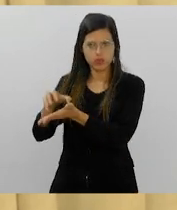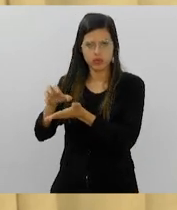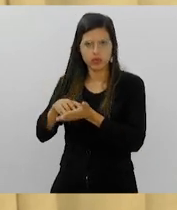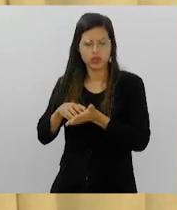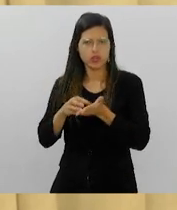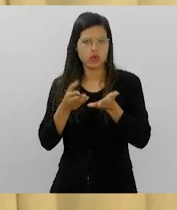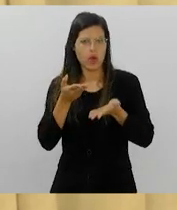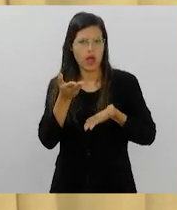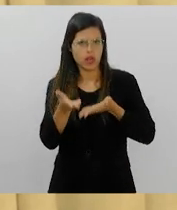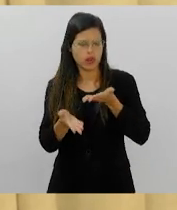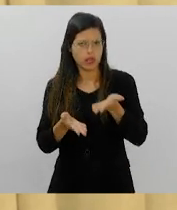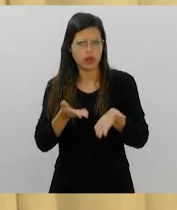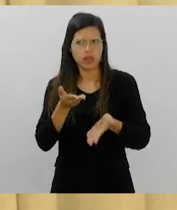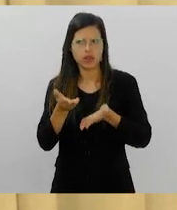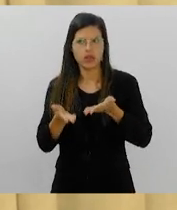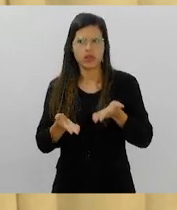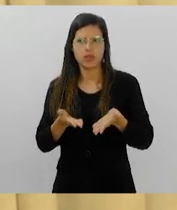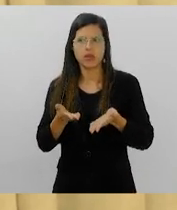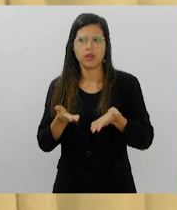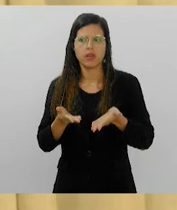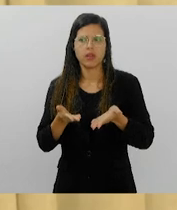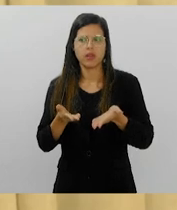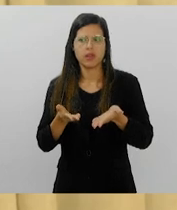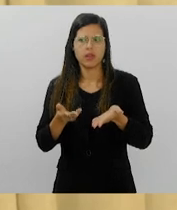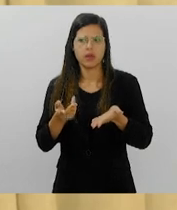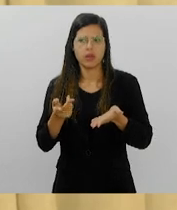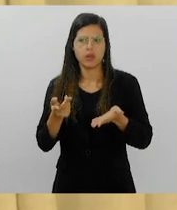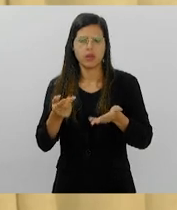atendendo ocorrências, sobretudo